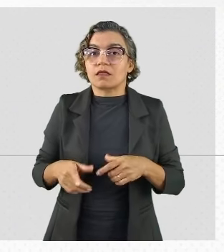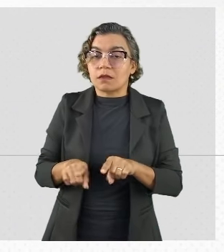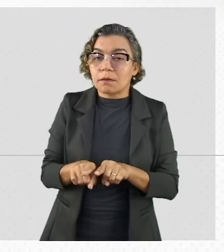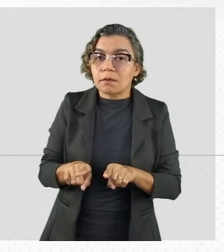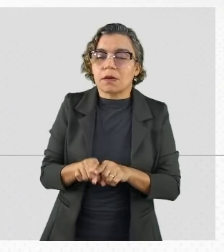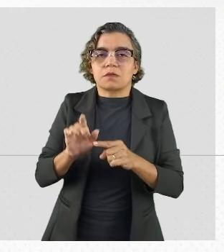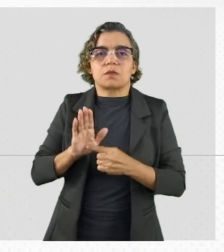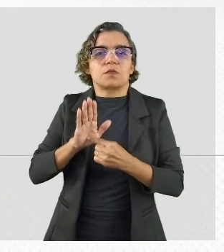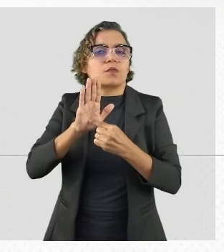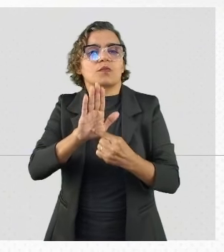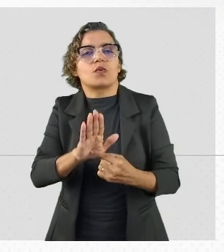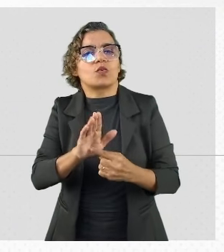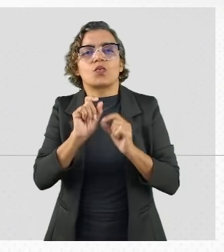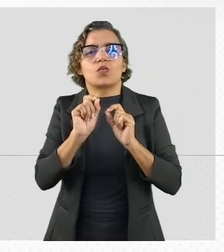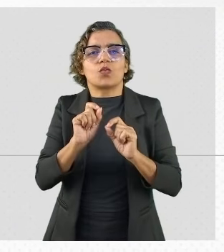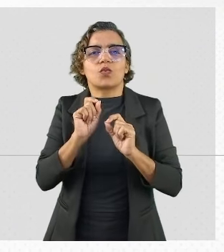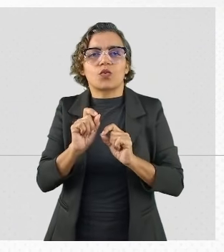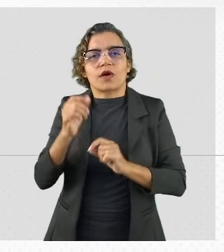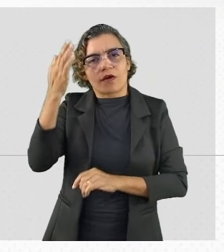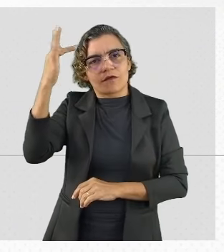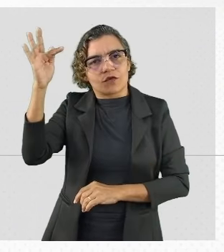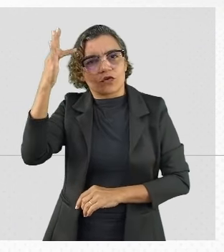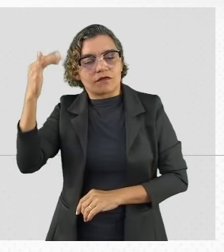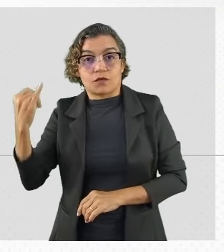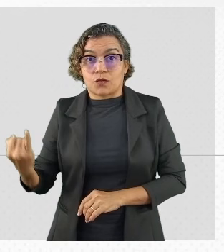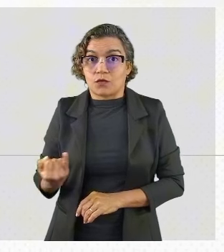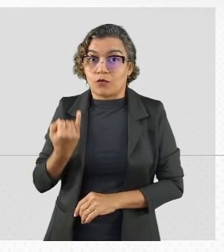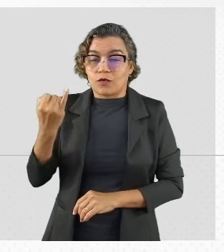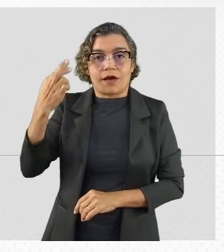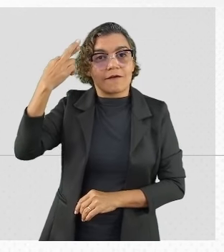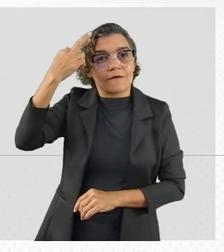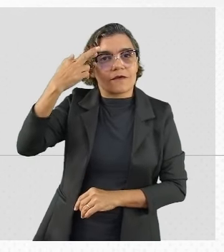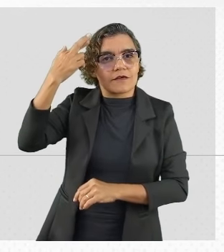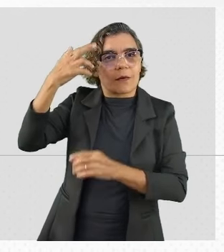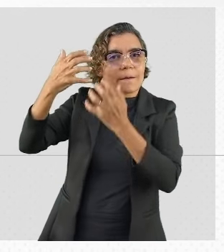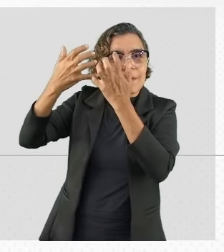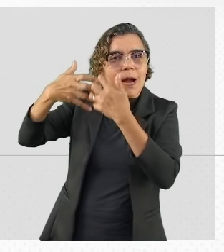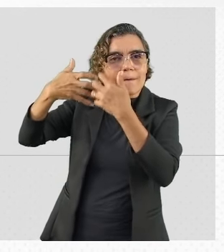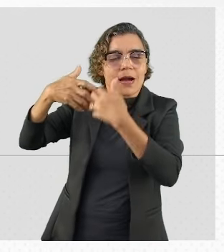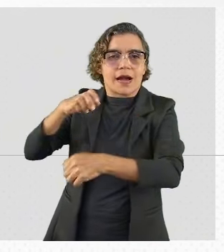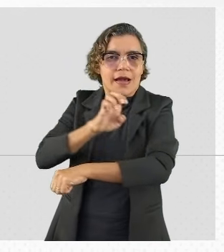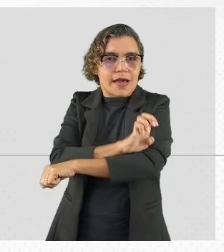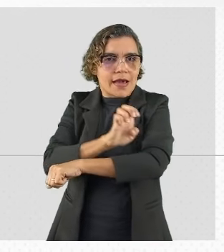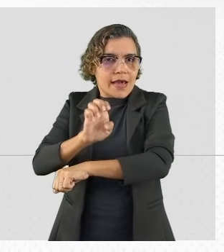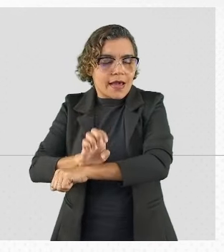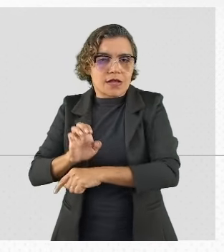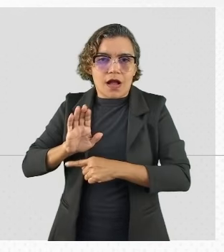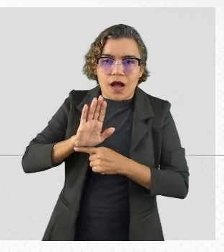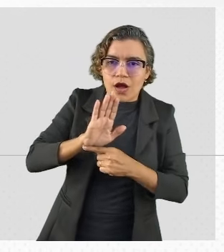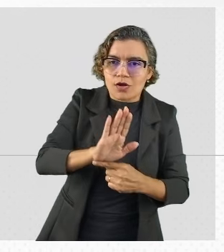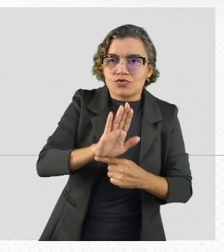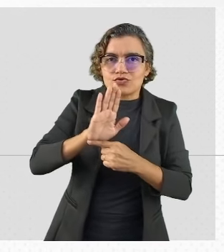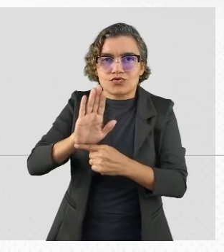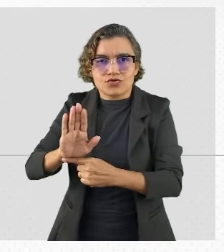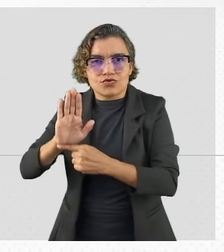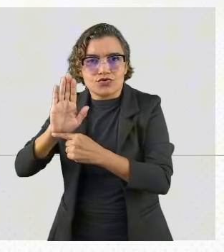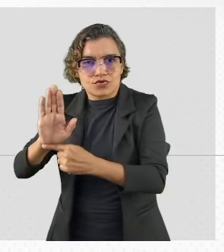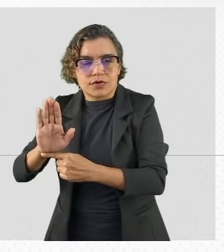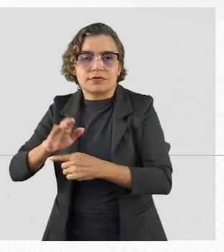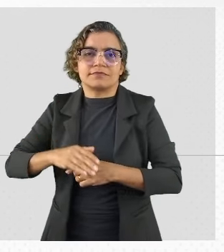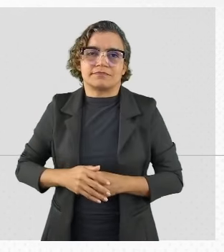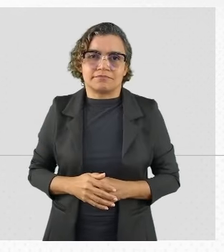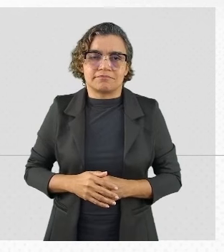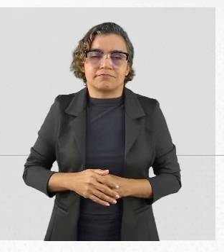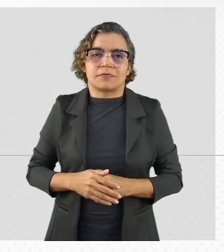destaca, por exemplo, aqui, que a filosofia é essencial para a reflexão ética, ajudando as pessoas a aplicar,